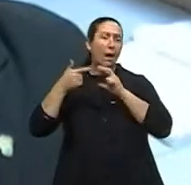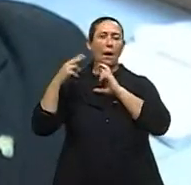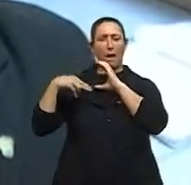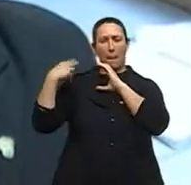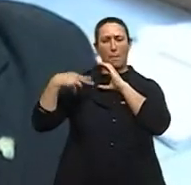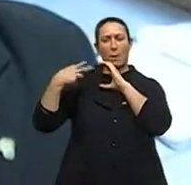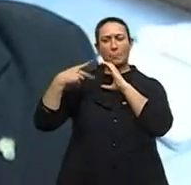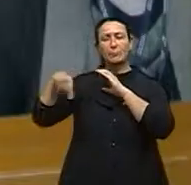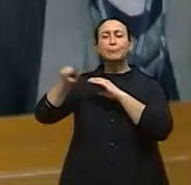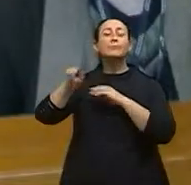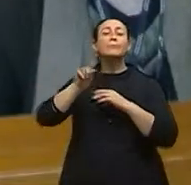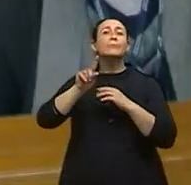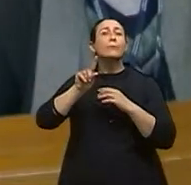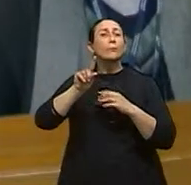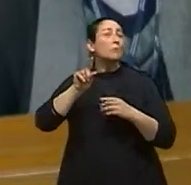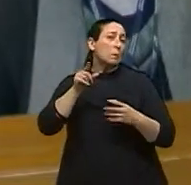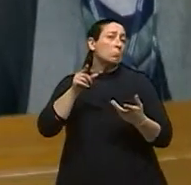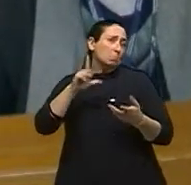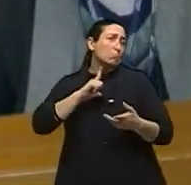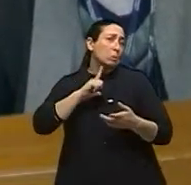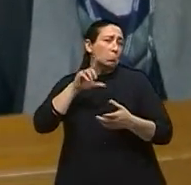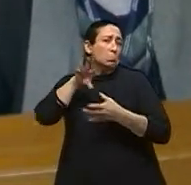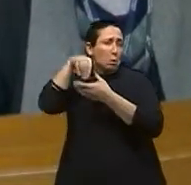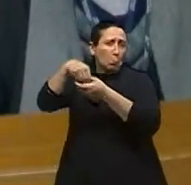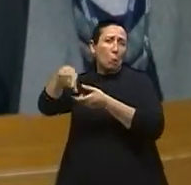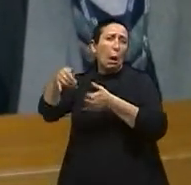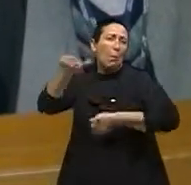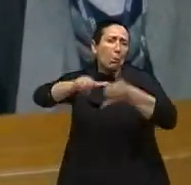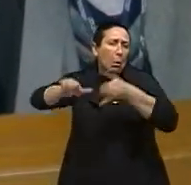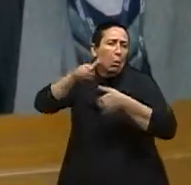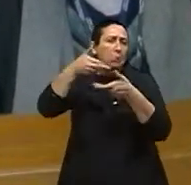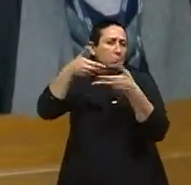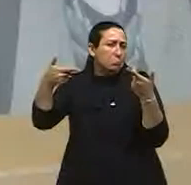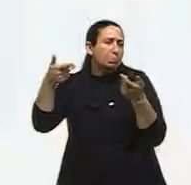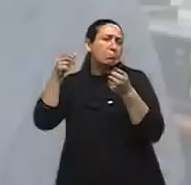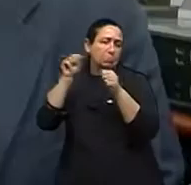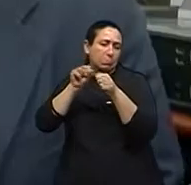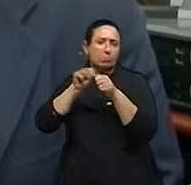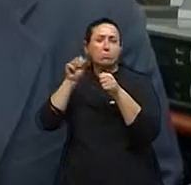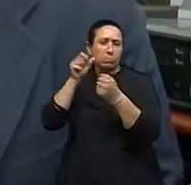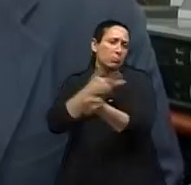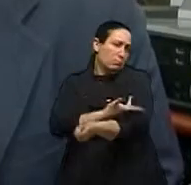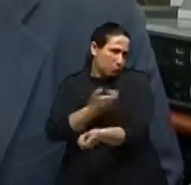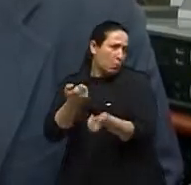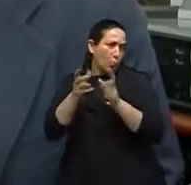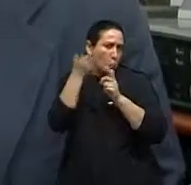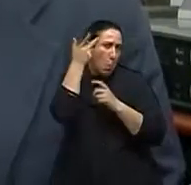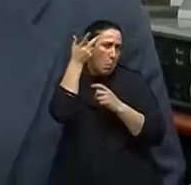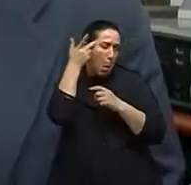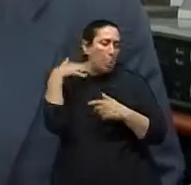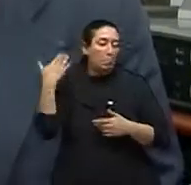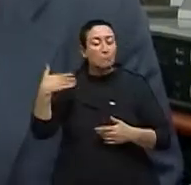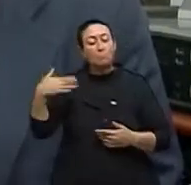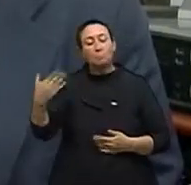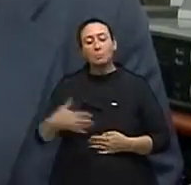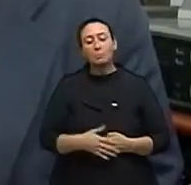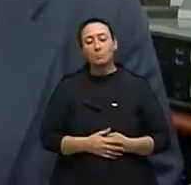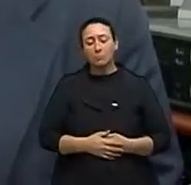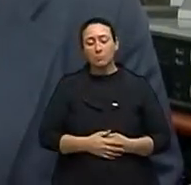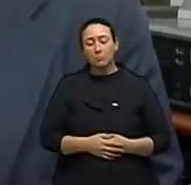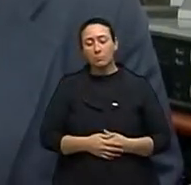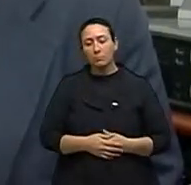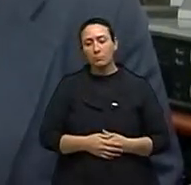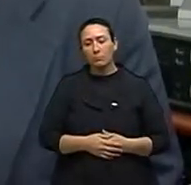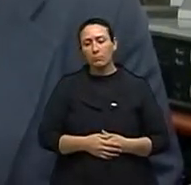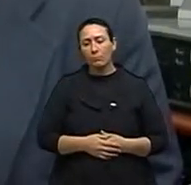um ambulatório aí eu fazia tipo os exam de sangue normais assim né